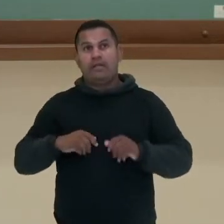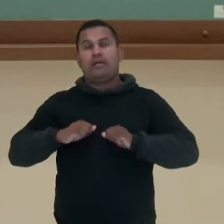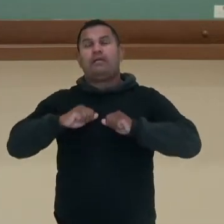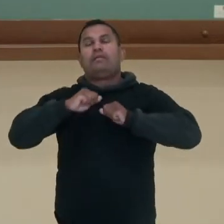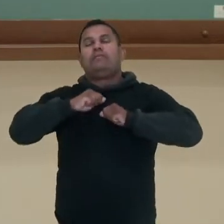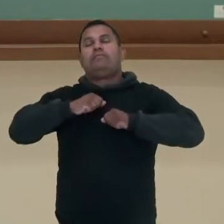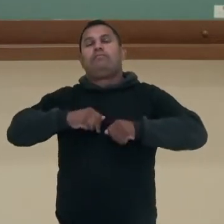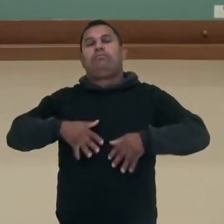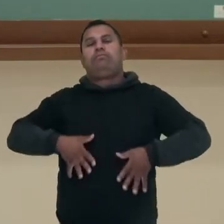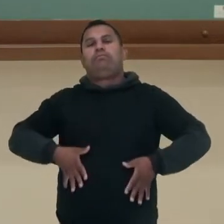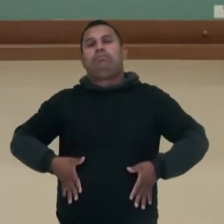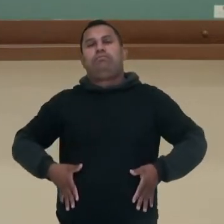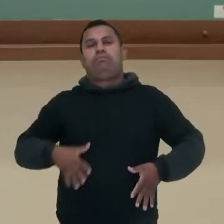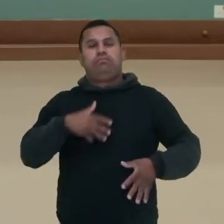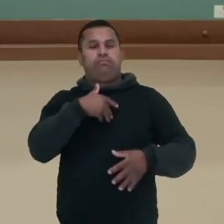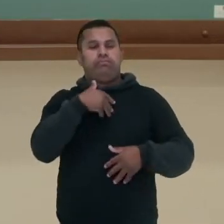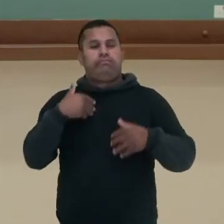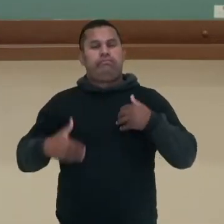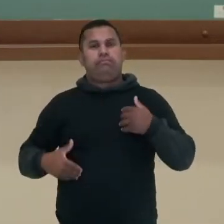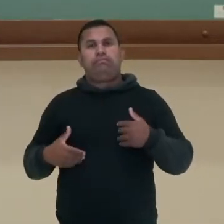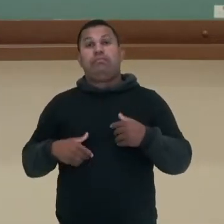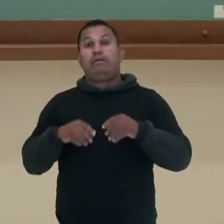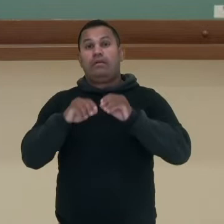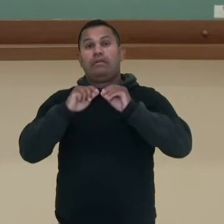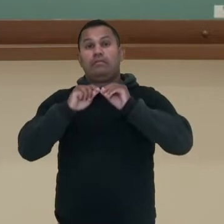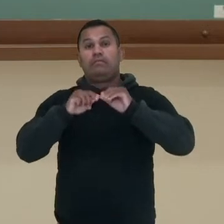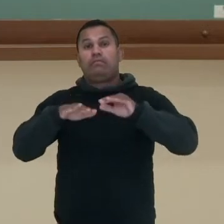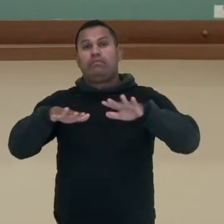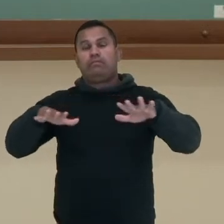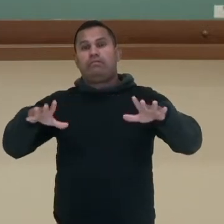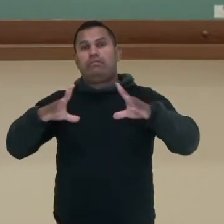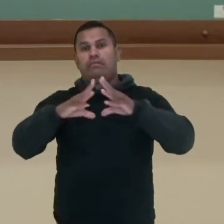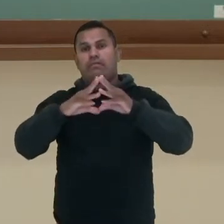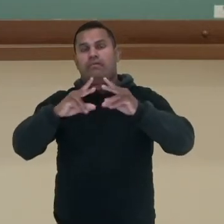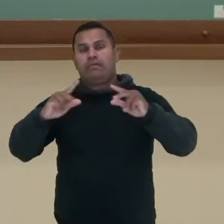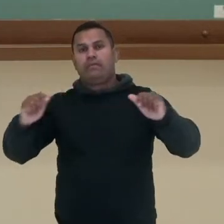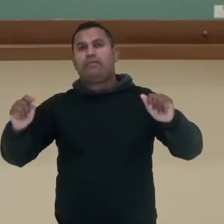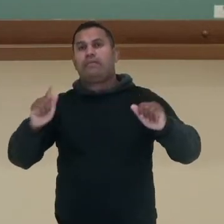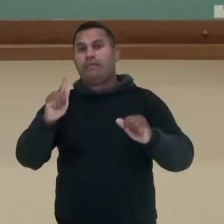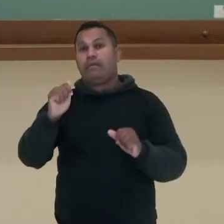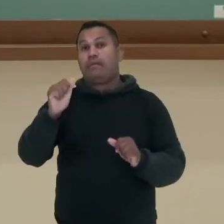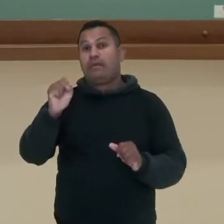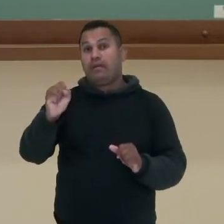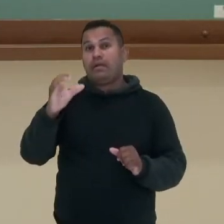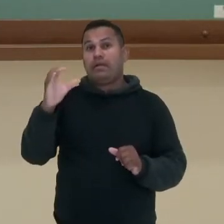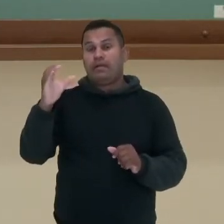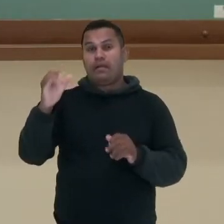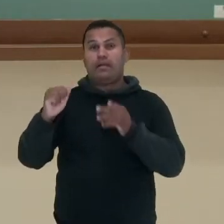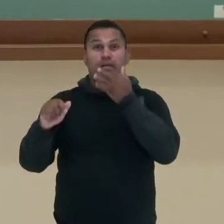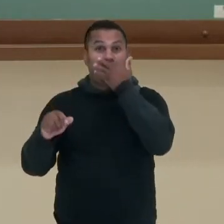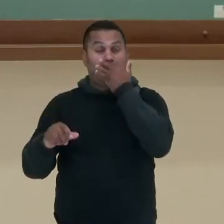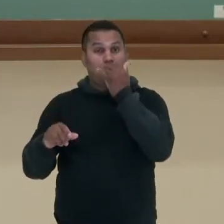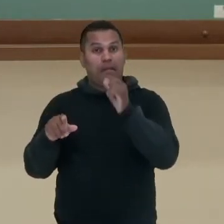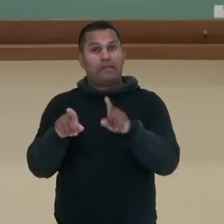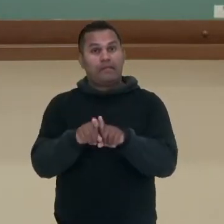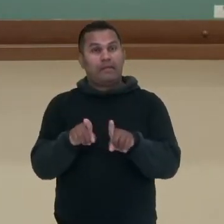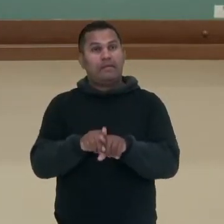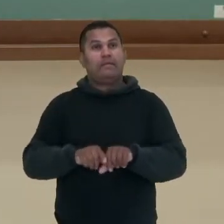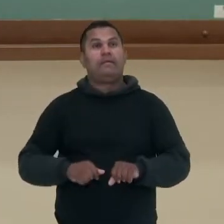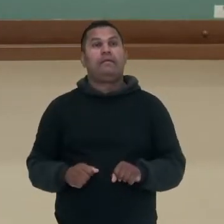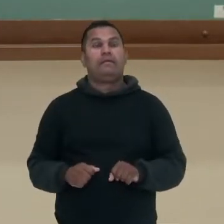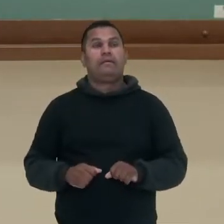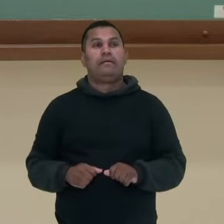carbônico também. Então, a decomposição libera gás carbônico. Outro processo que libera gás carbônico é